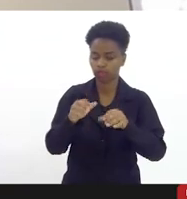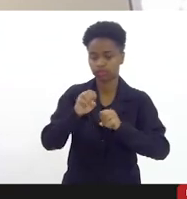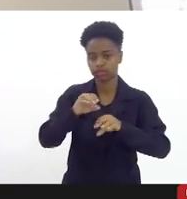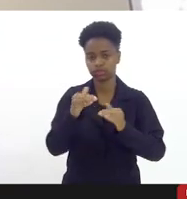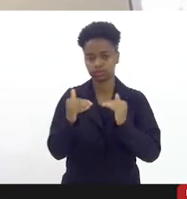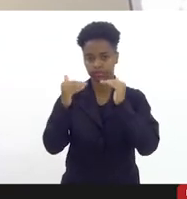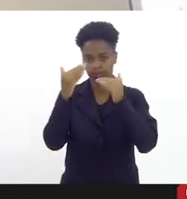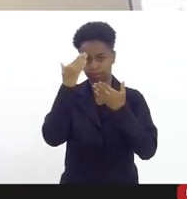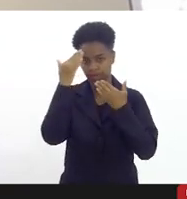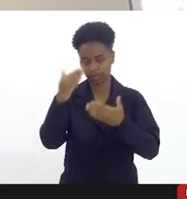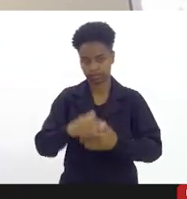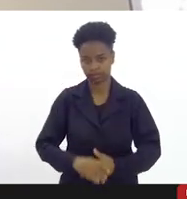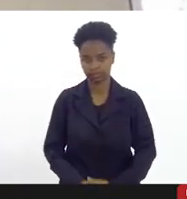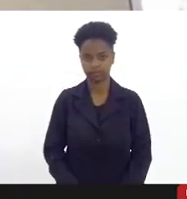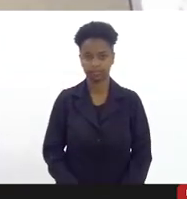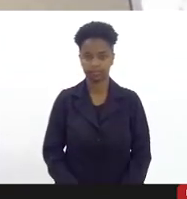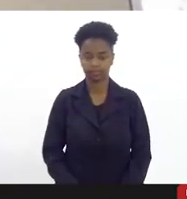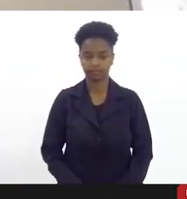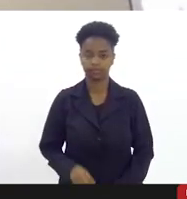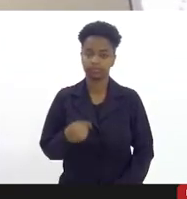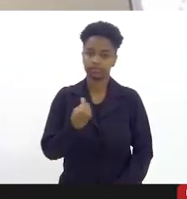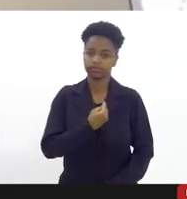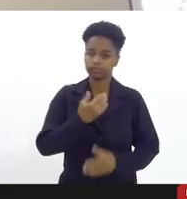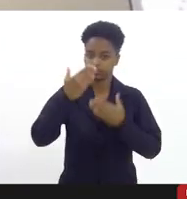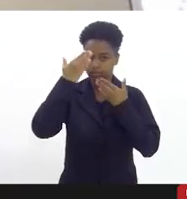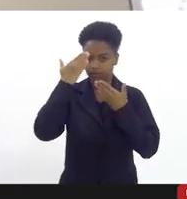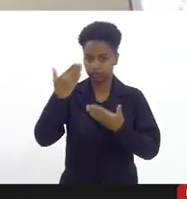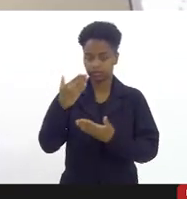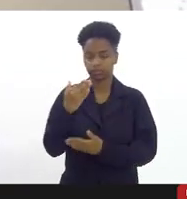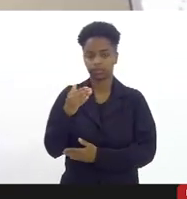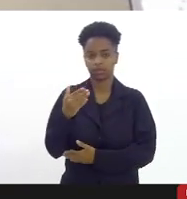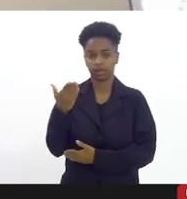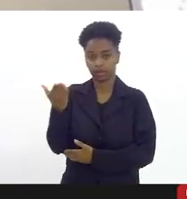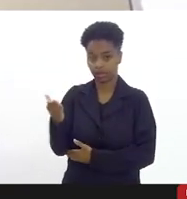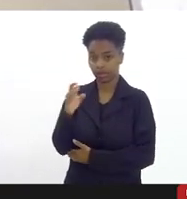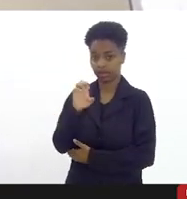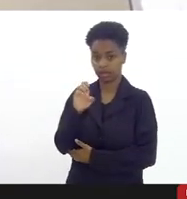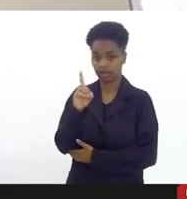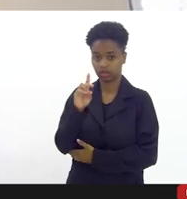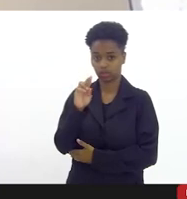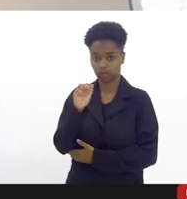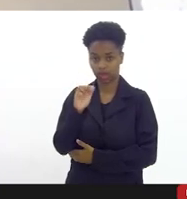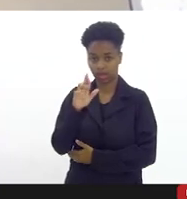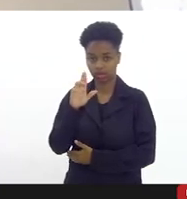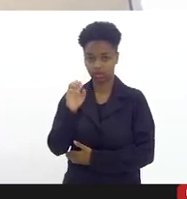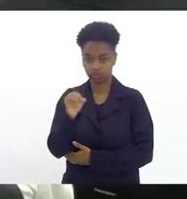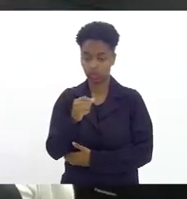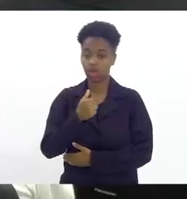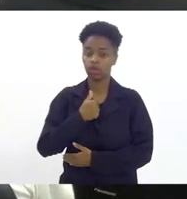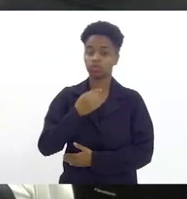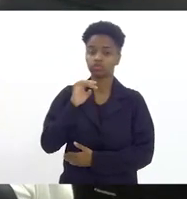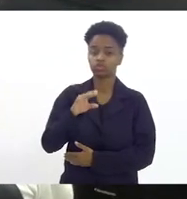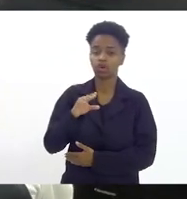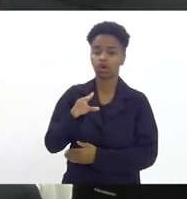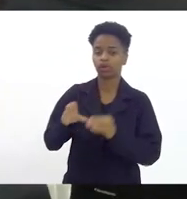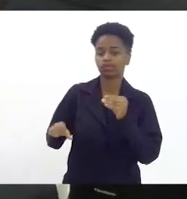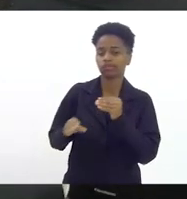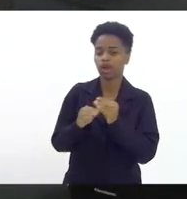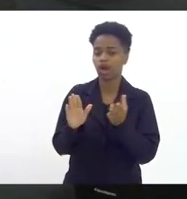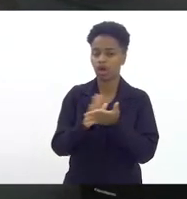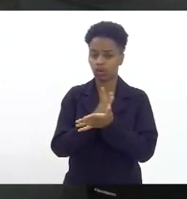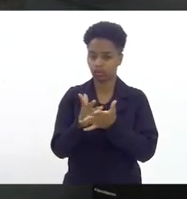muito obrigado não acho que agradecemos Doutor Eduardo eu queria só observar algumas colocações feitas